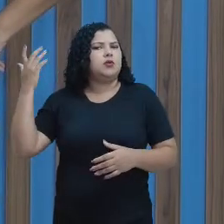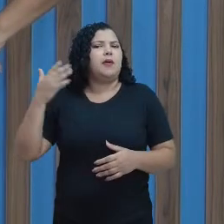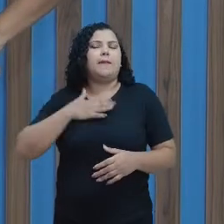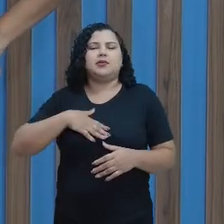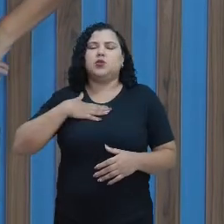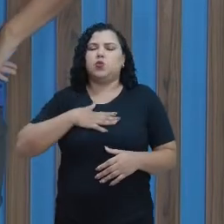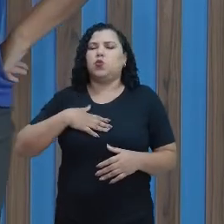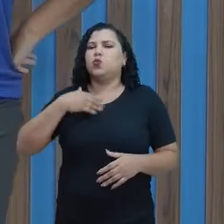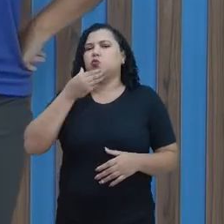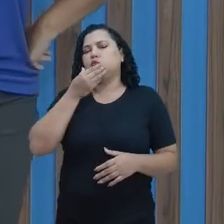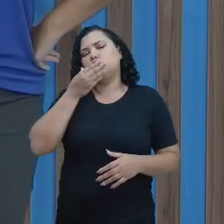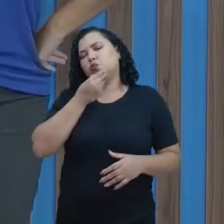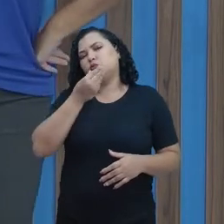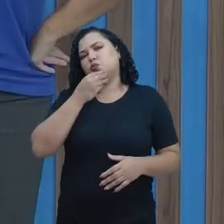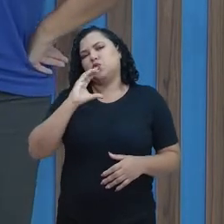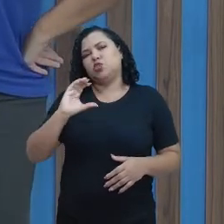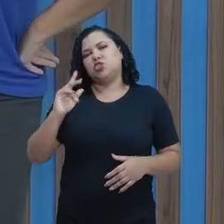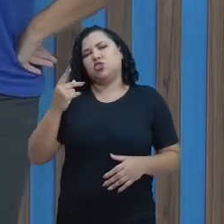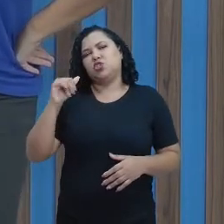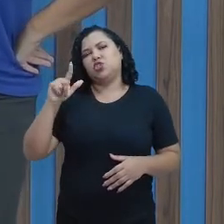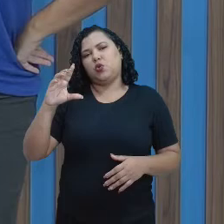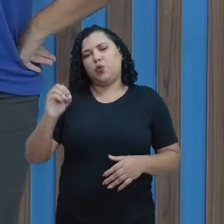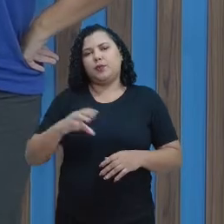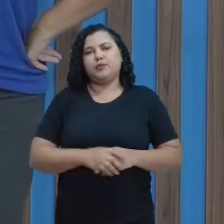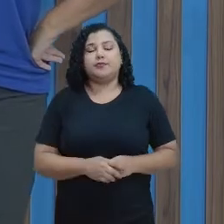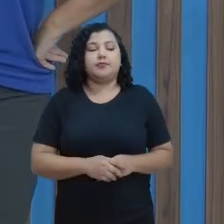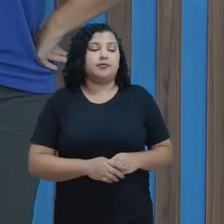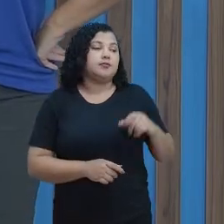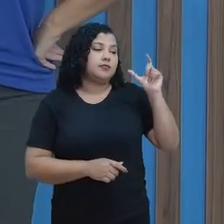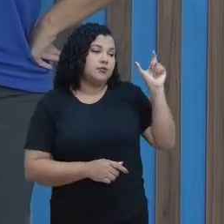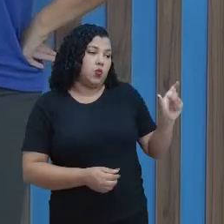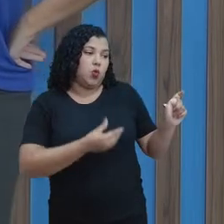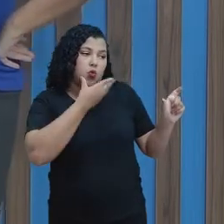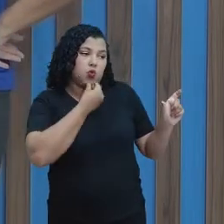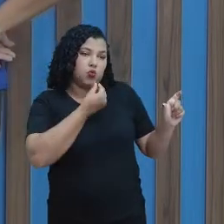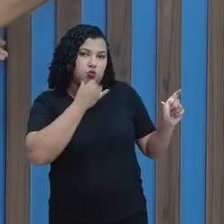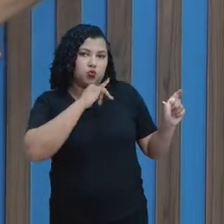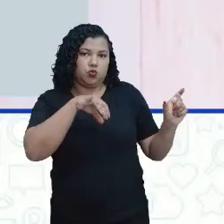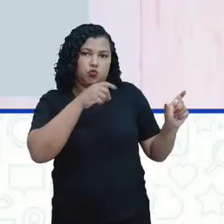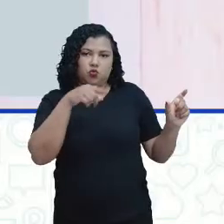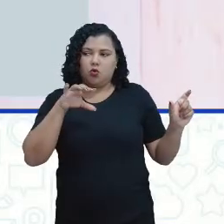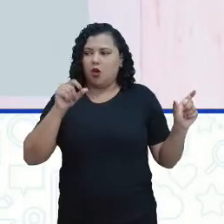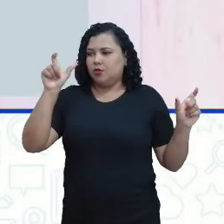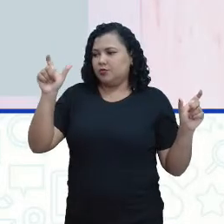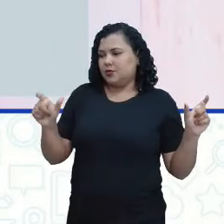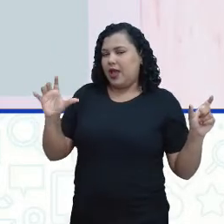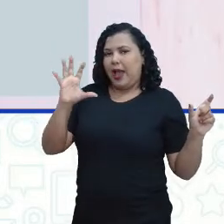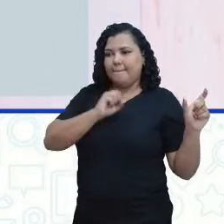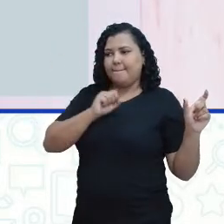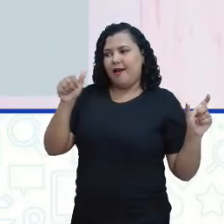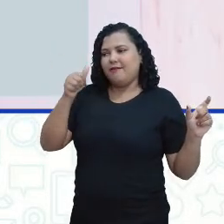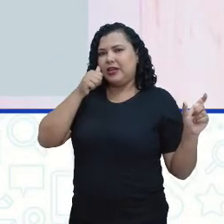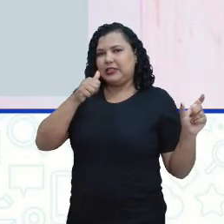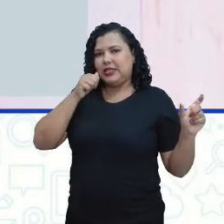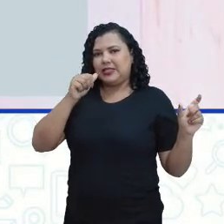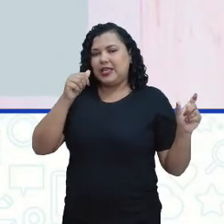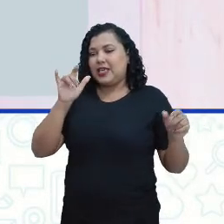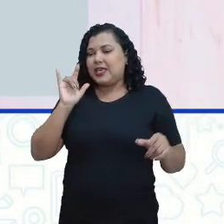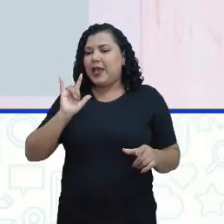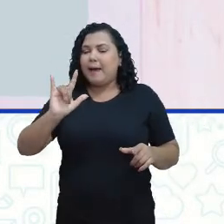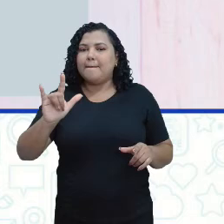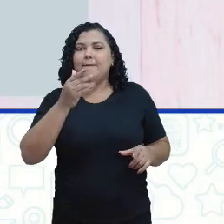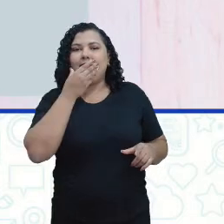Chico Buarque. Então, vamos lá. João amava Teresa, que amava Raimundo, que amava